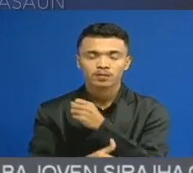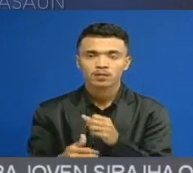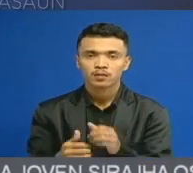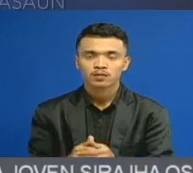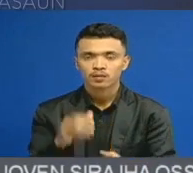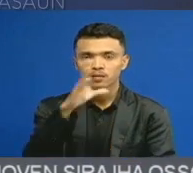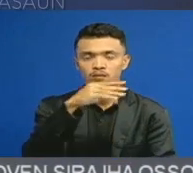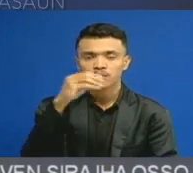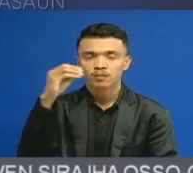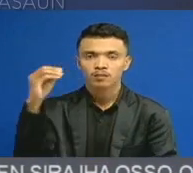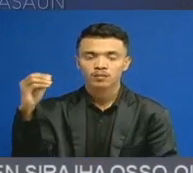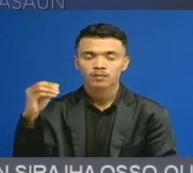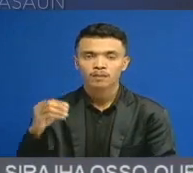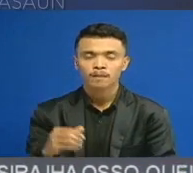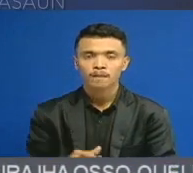nomos